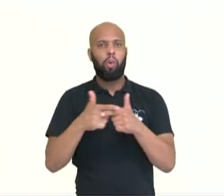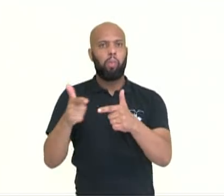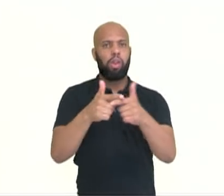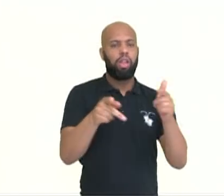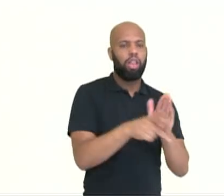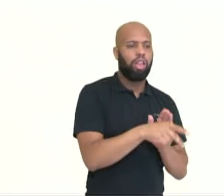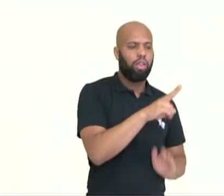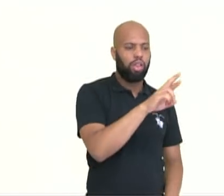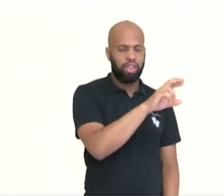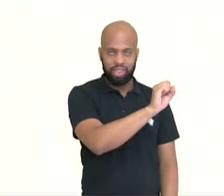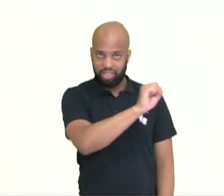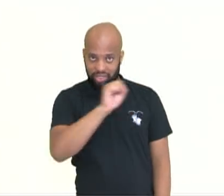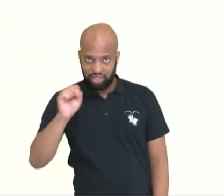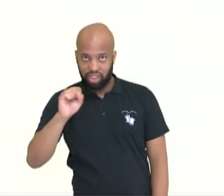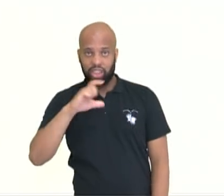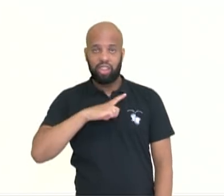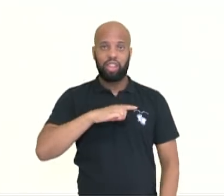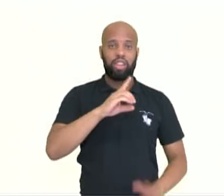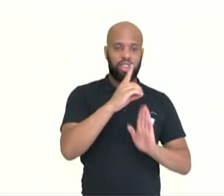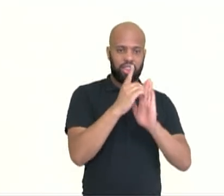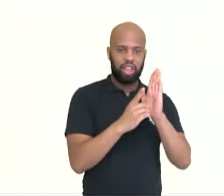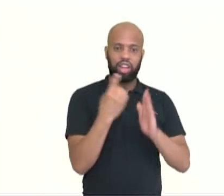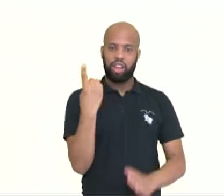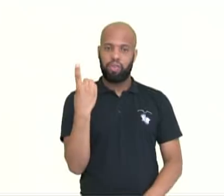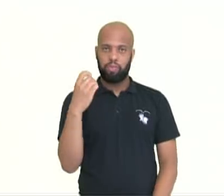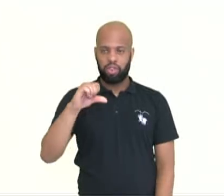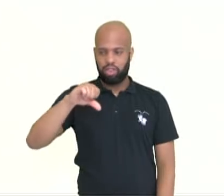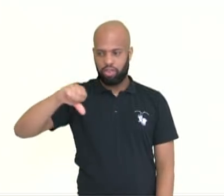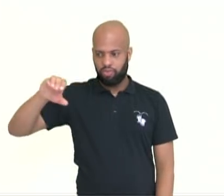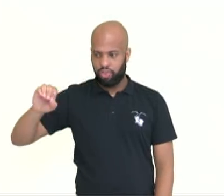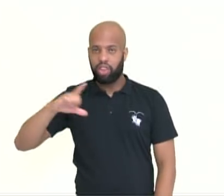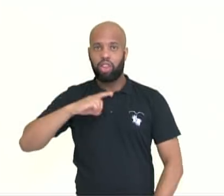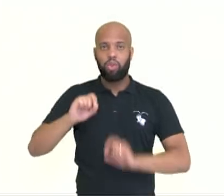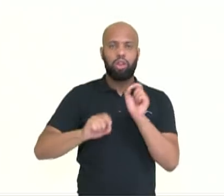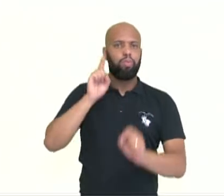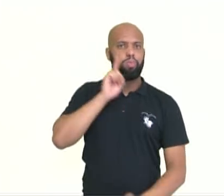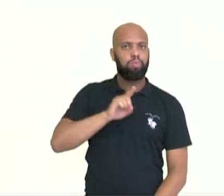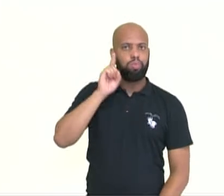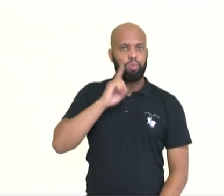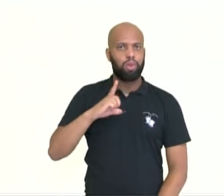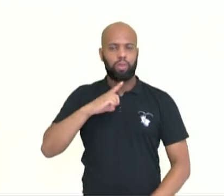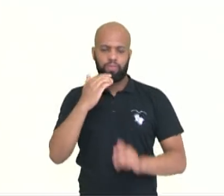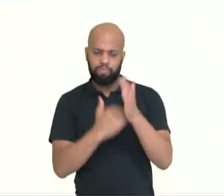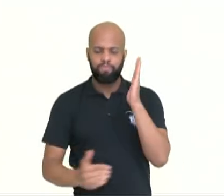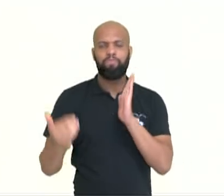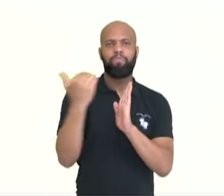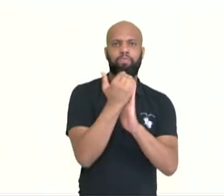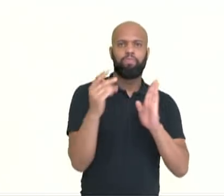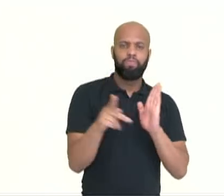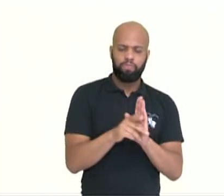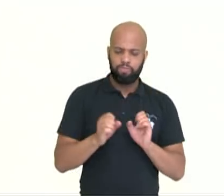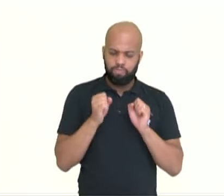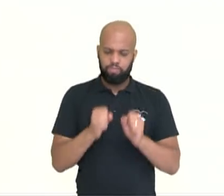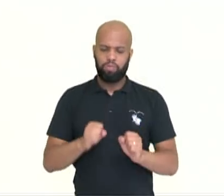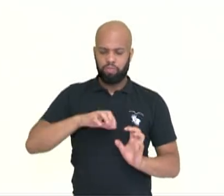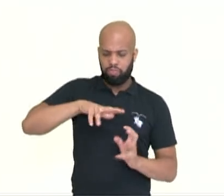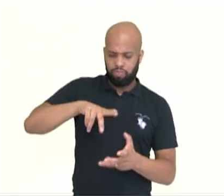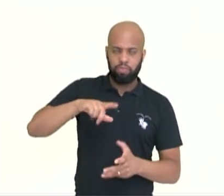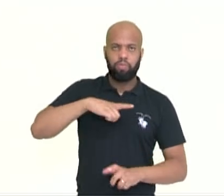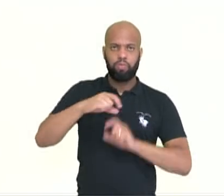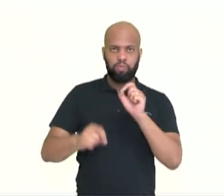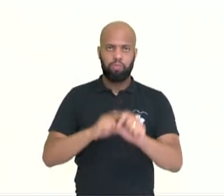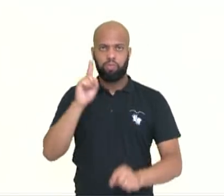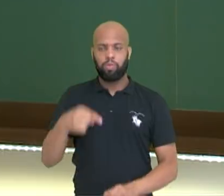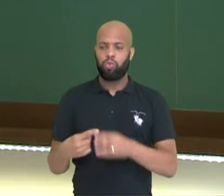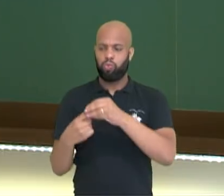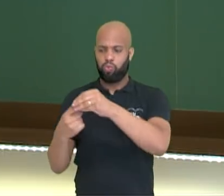Soviéticas, o RSS, na década de 90, os Estados Unidos se tornaram a única grande potência global, a ordem